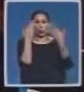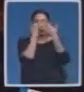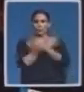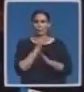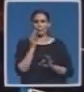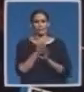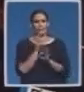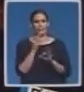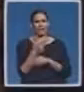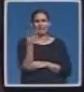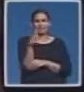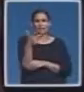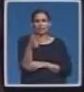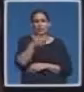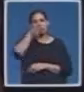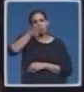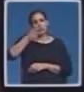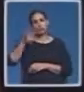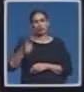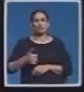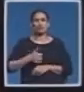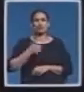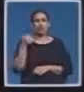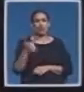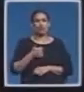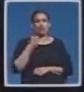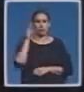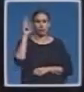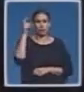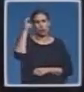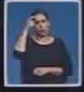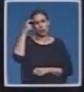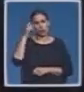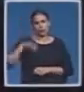e centenas de pessoas festejaram a vitória social-democrata no Nordeste, em São Miguel.